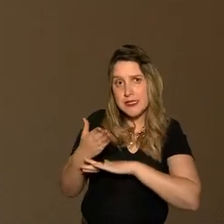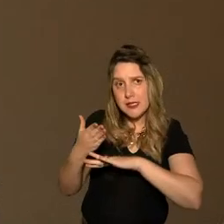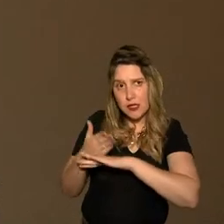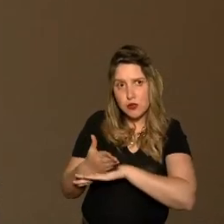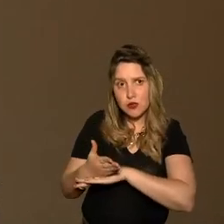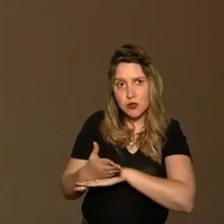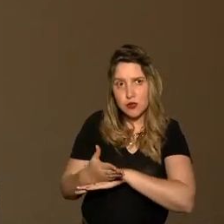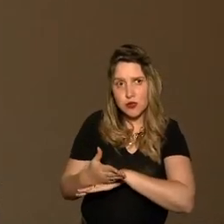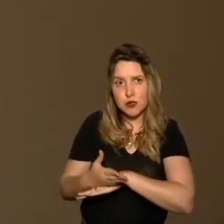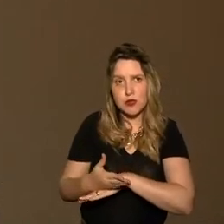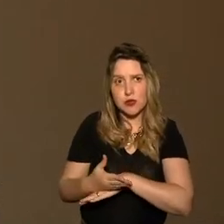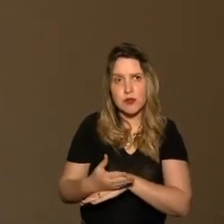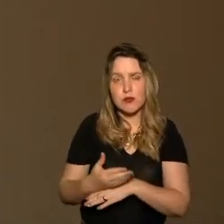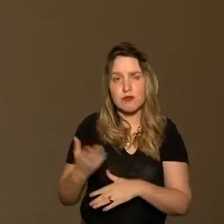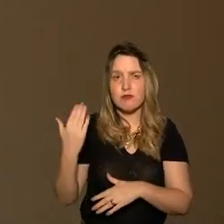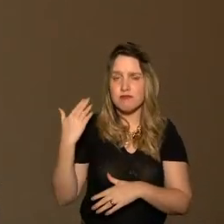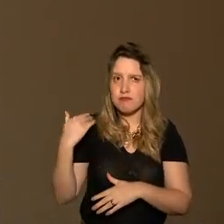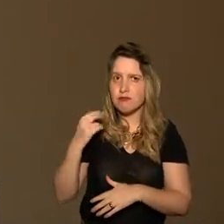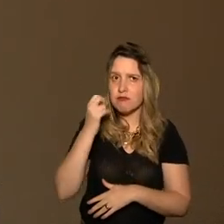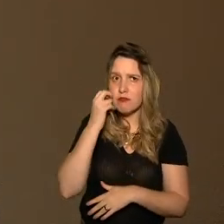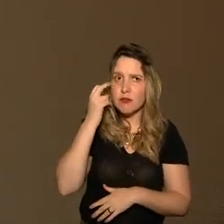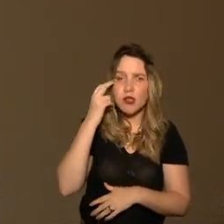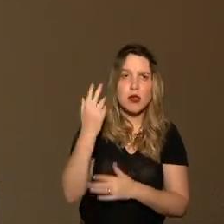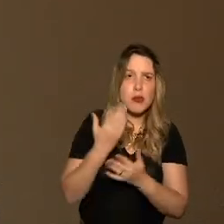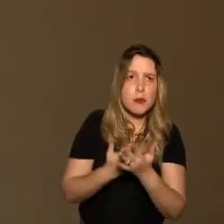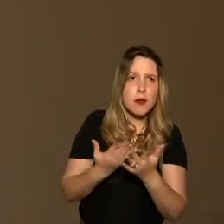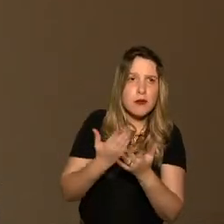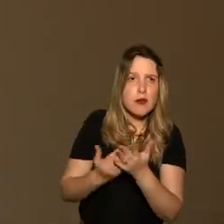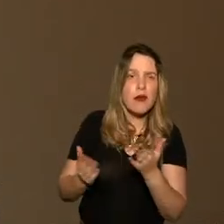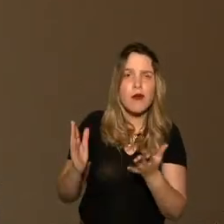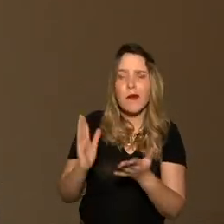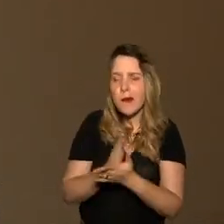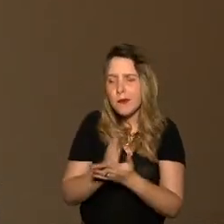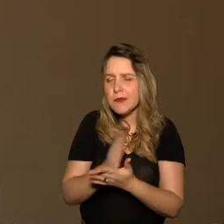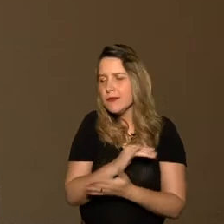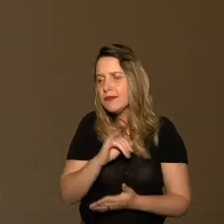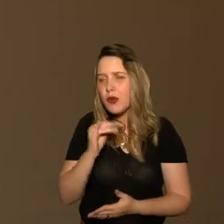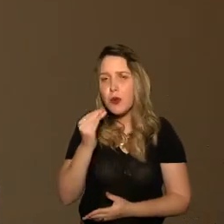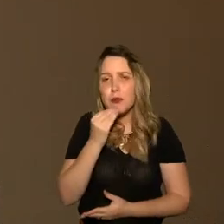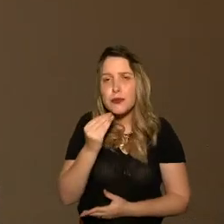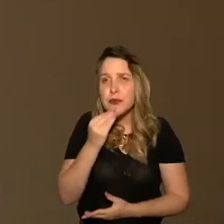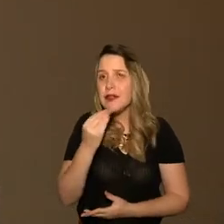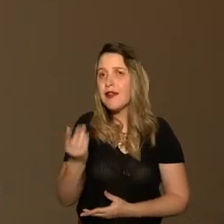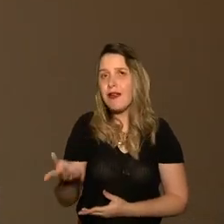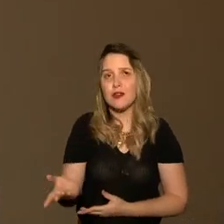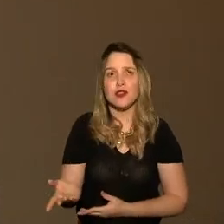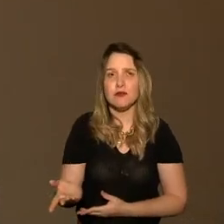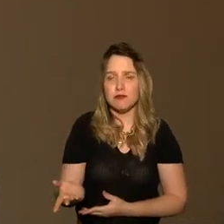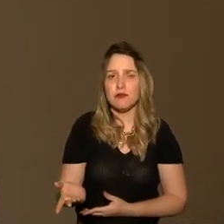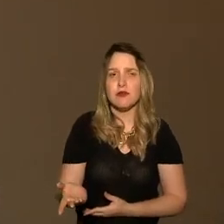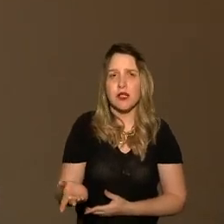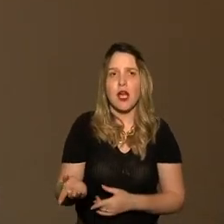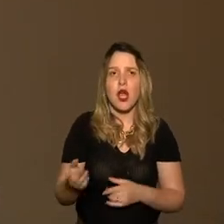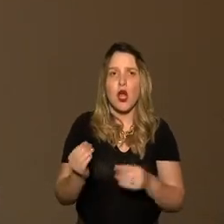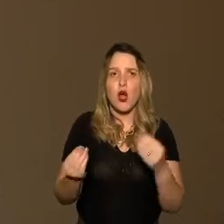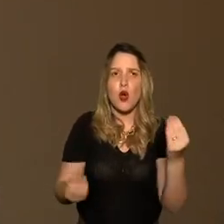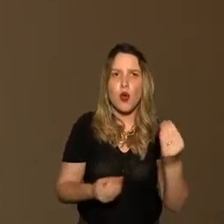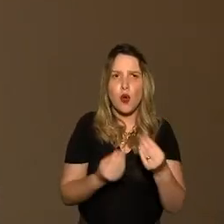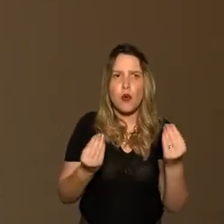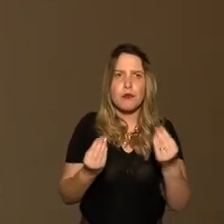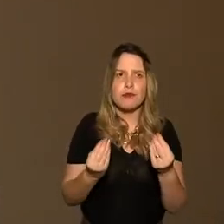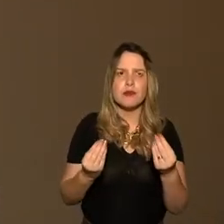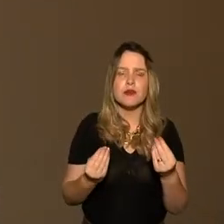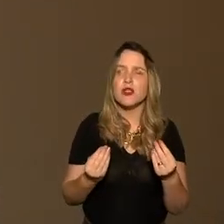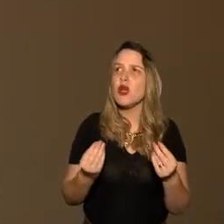instituições culturais de fato perderam algumas uma oportunidade de estar junto com esses estudantes